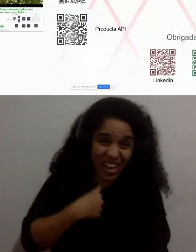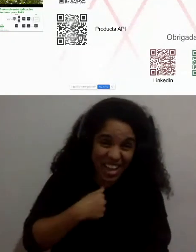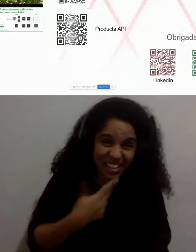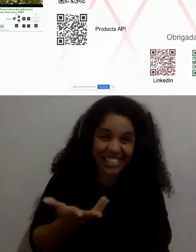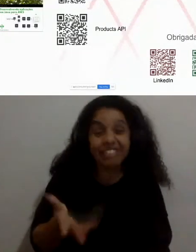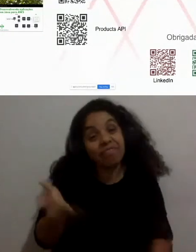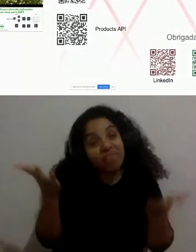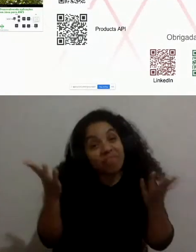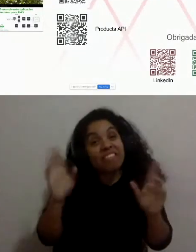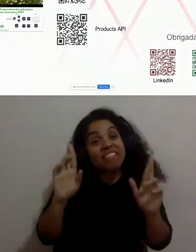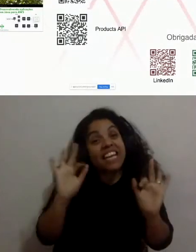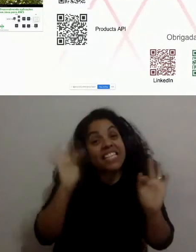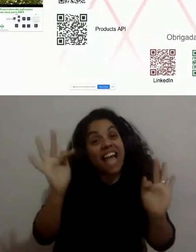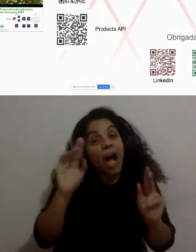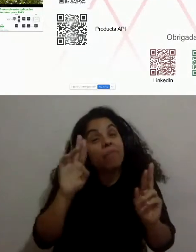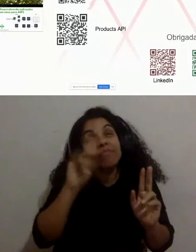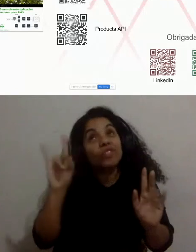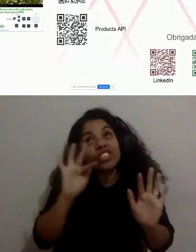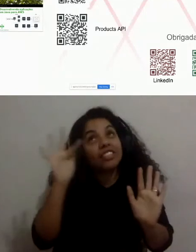Quem sabe um dia.